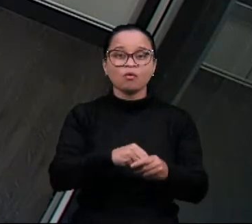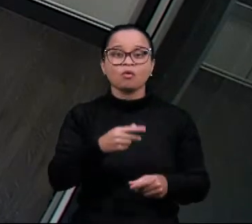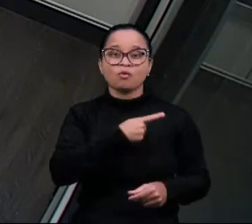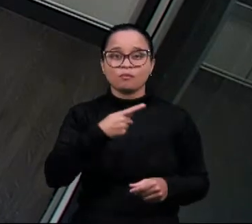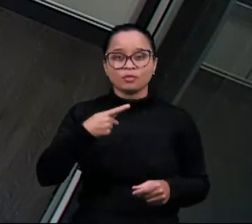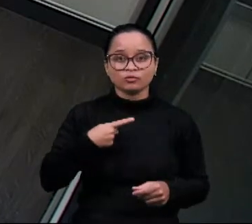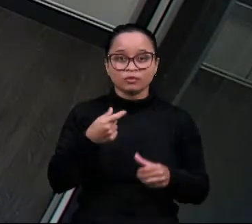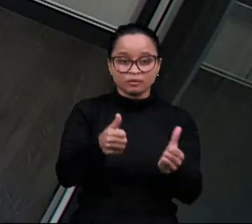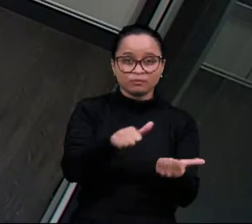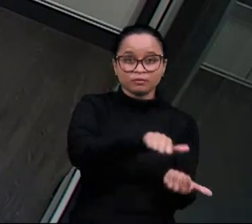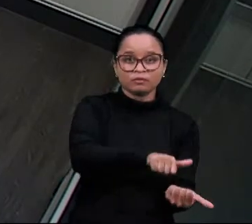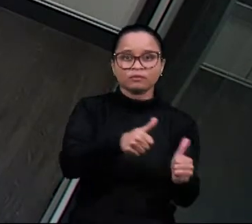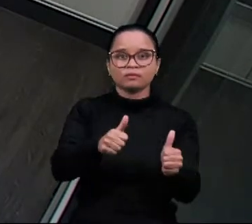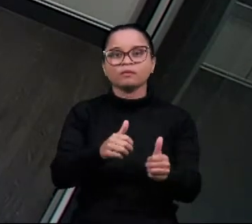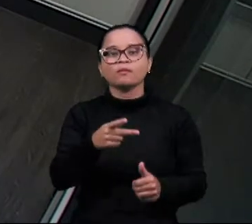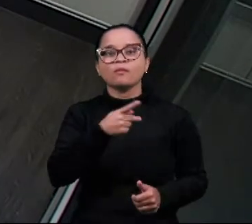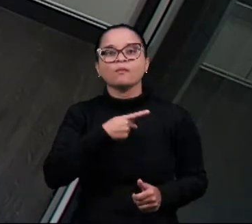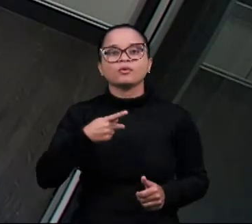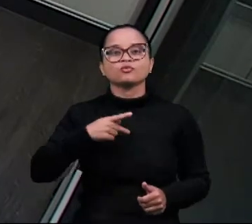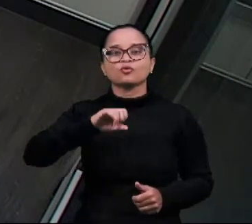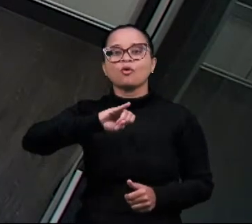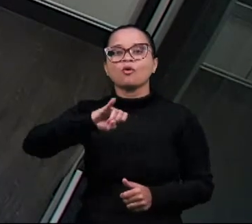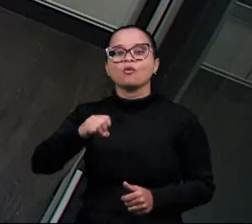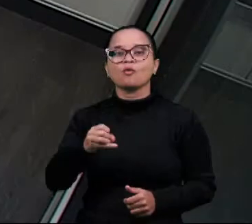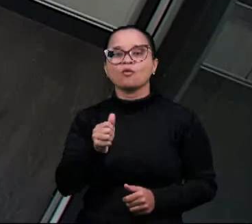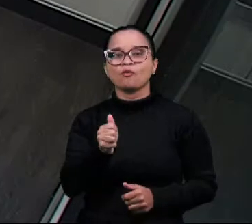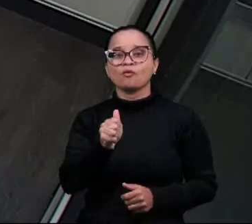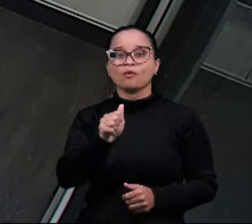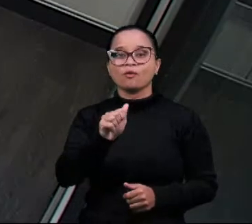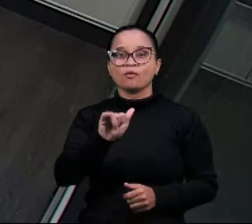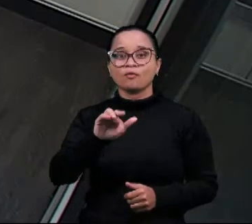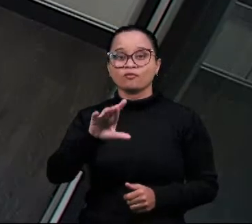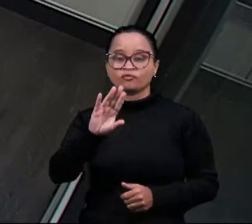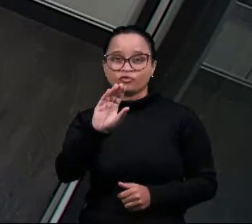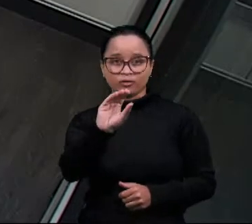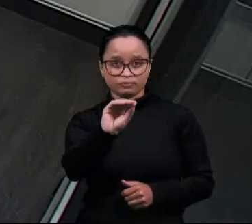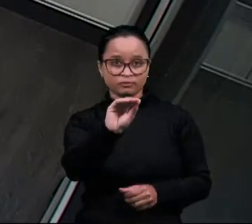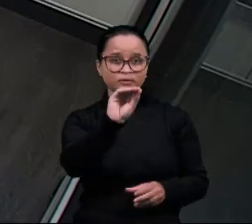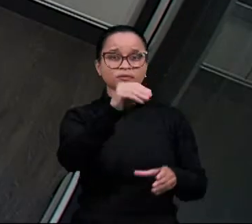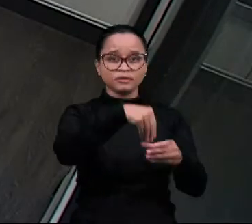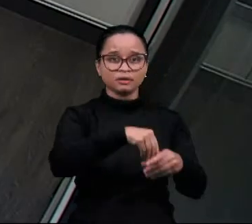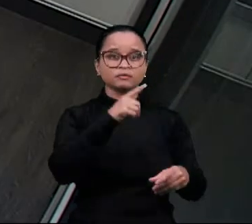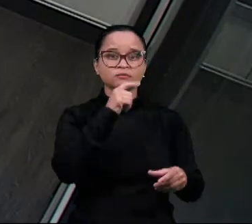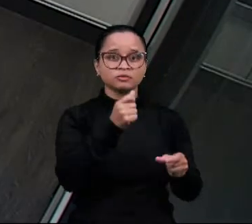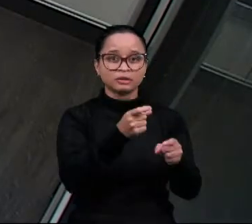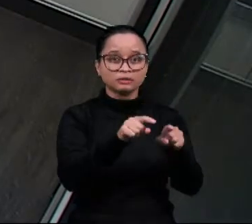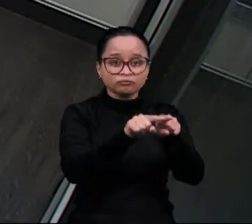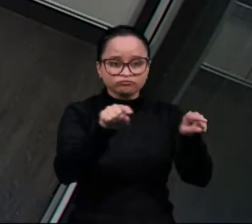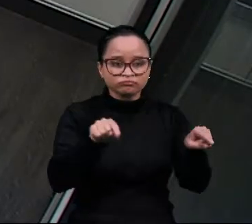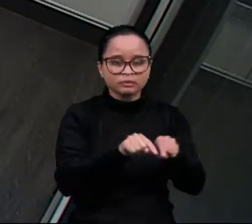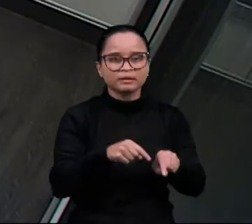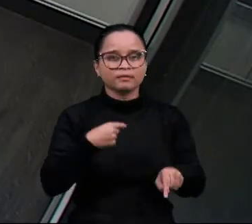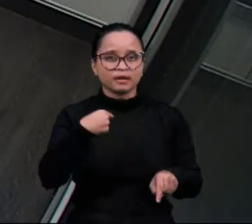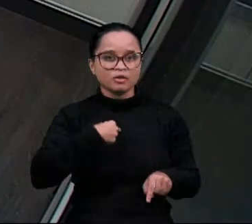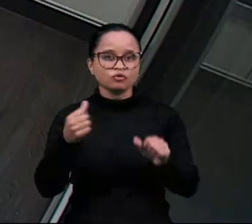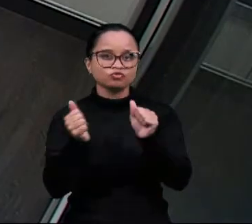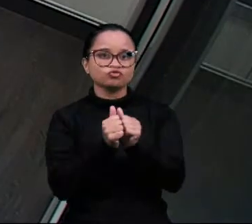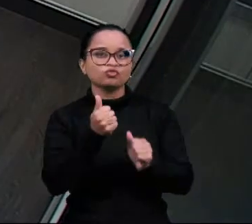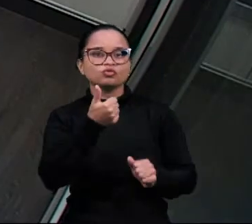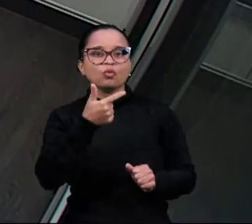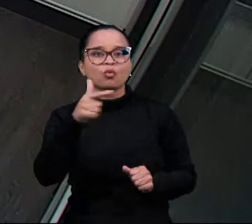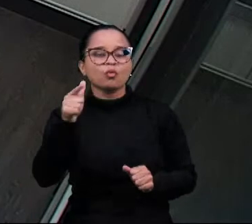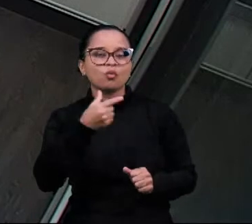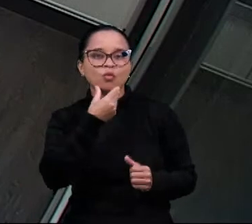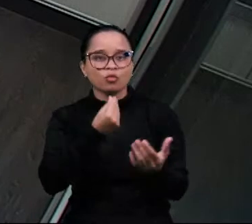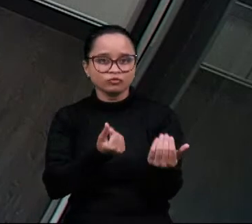muitos não sabem disso, foi o pastor Jairo. Ele estava lá dentro do tanque. E estávamos eu e um outro jovem, um rapaz que era de